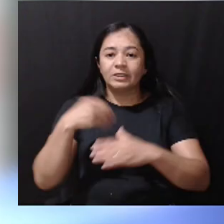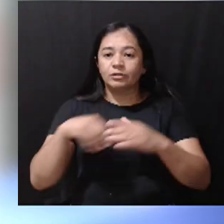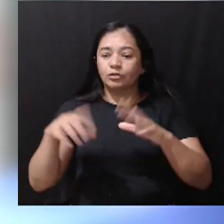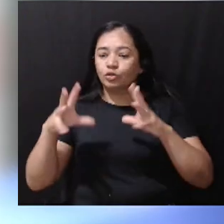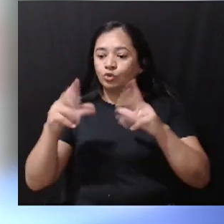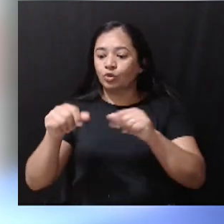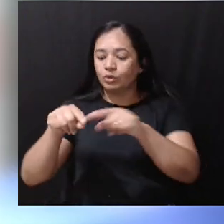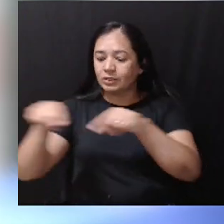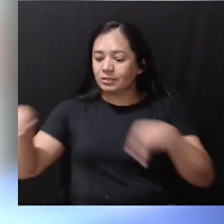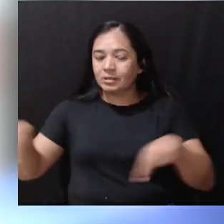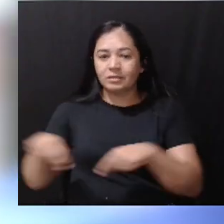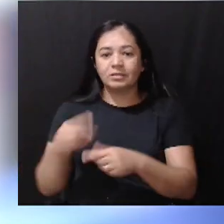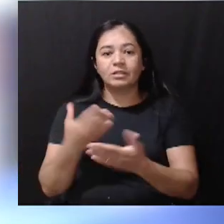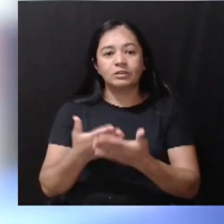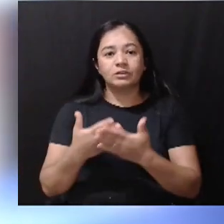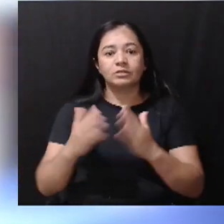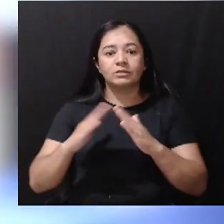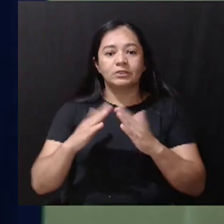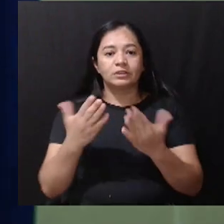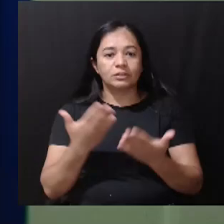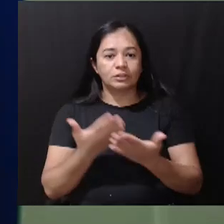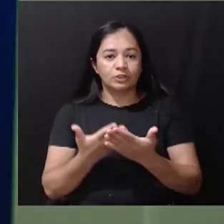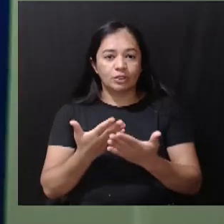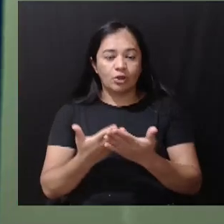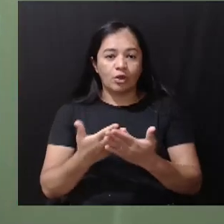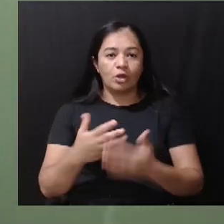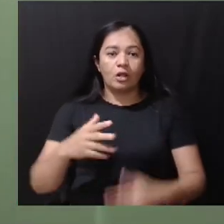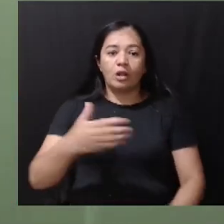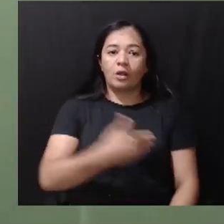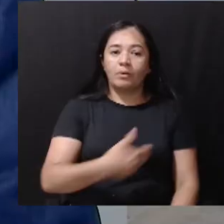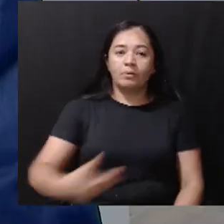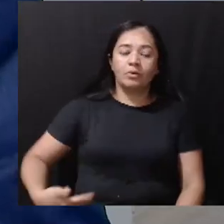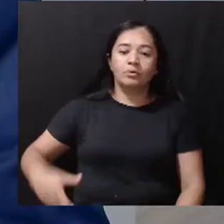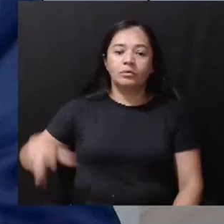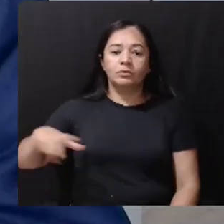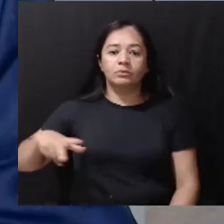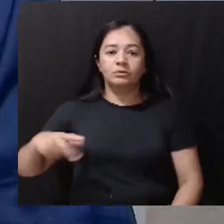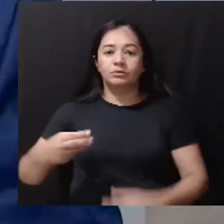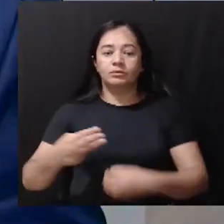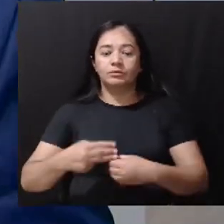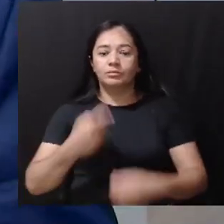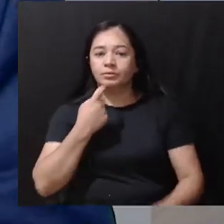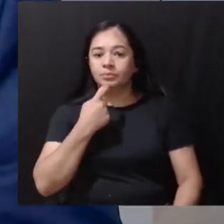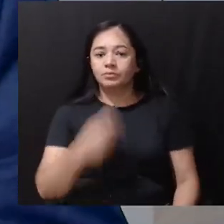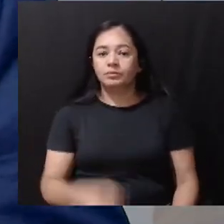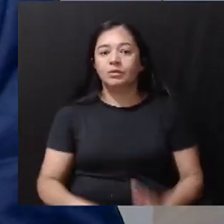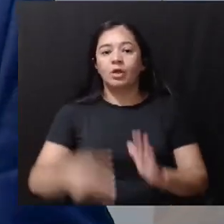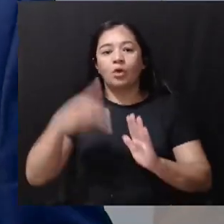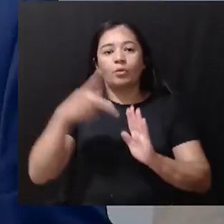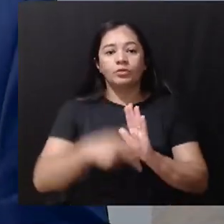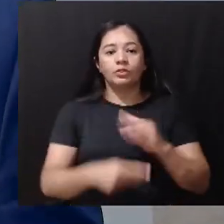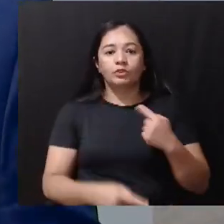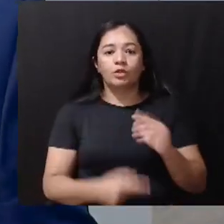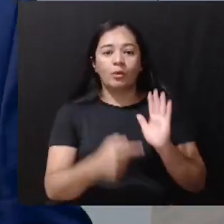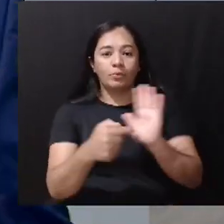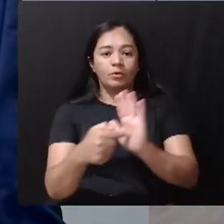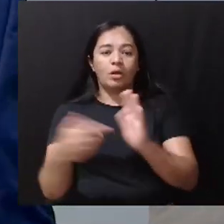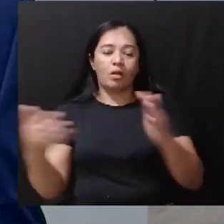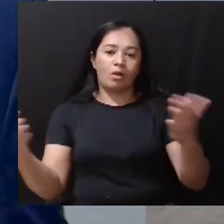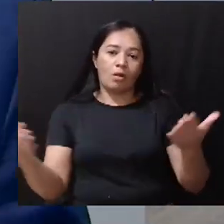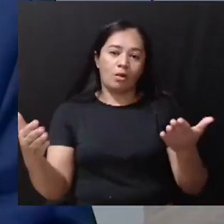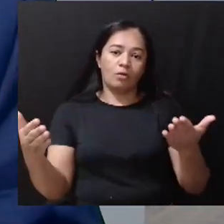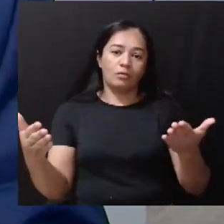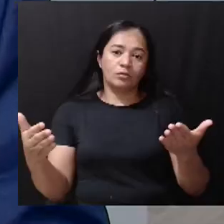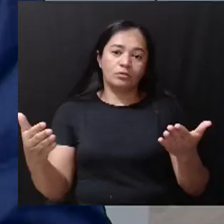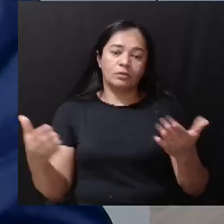de aula das escolas públicas e privadas do município de Campinas. É um projeto que a gente apresentou agora, que significa mais segurança